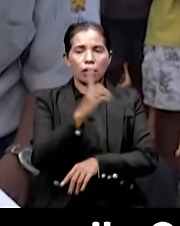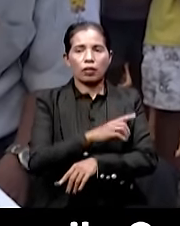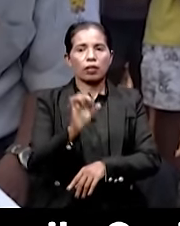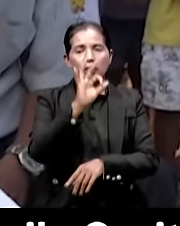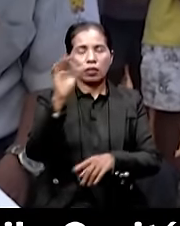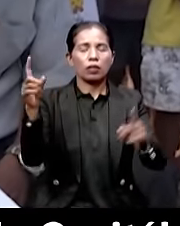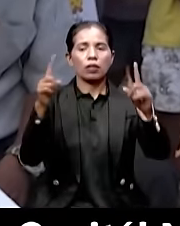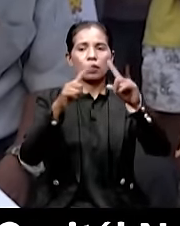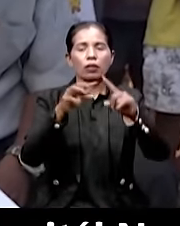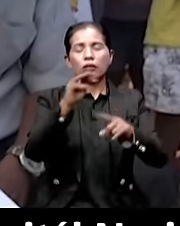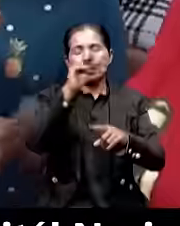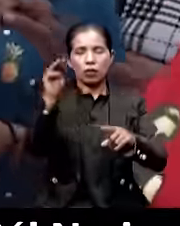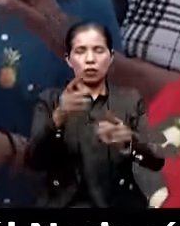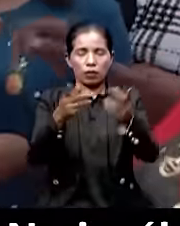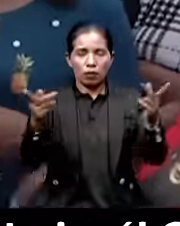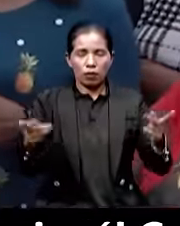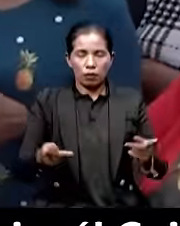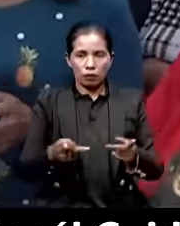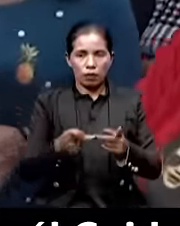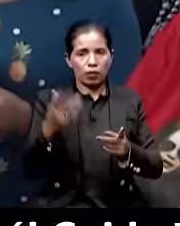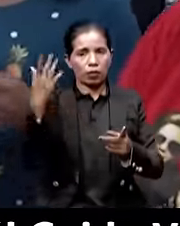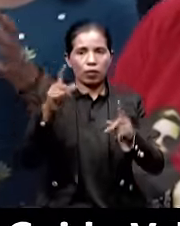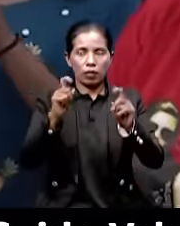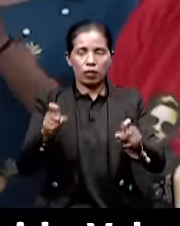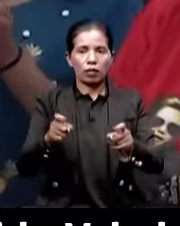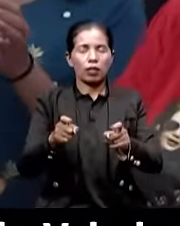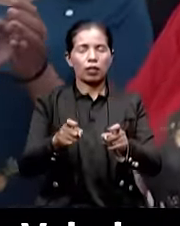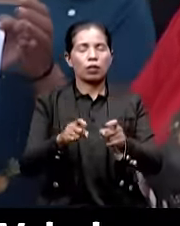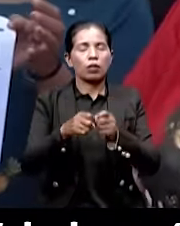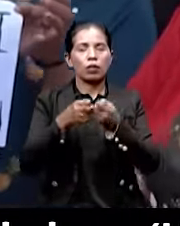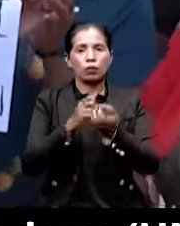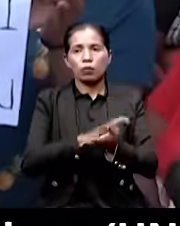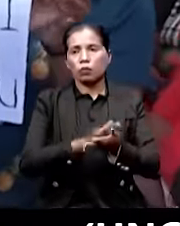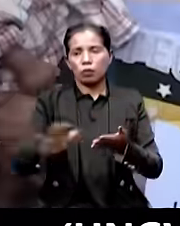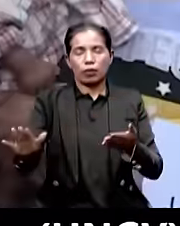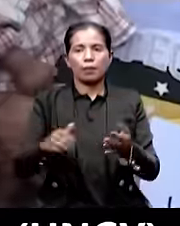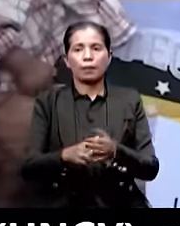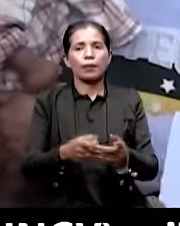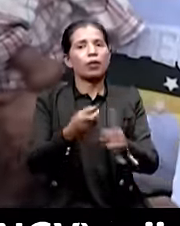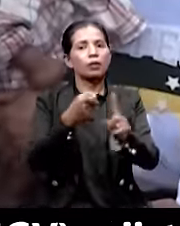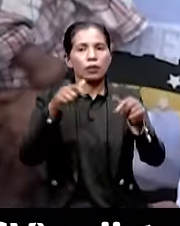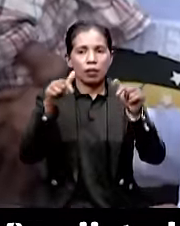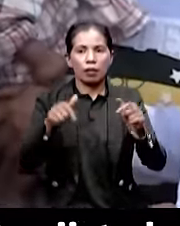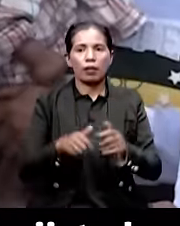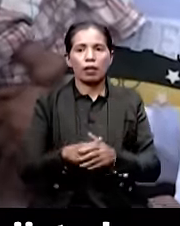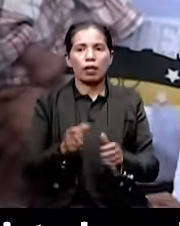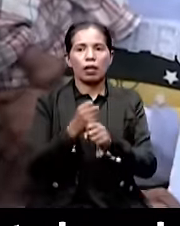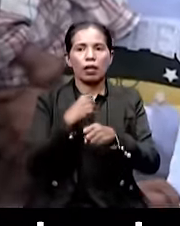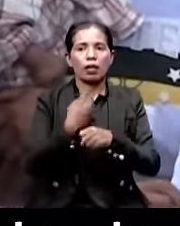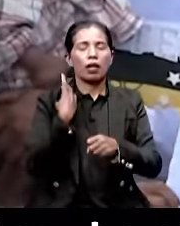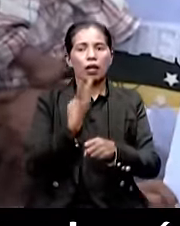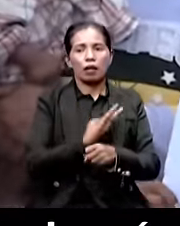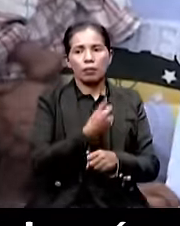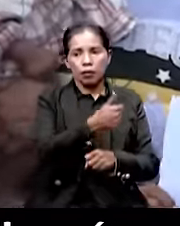to segunda fatin es pameran thank you mamu hosi idane kedas halo ami ida